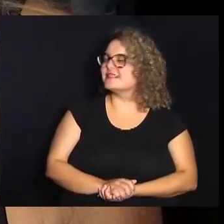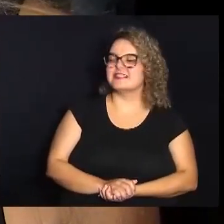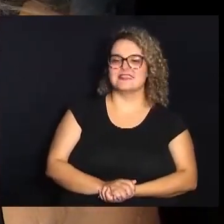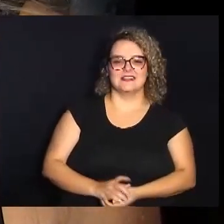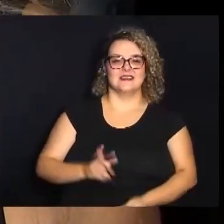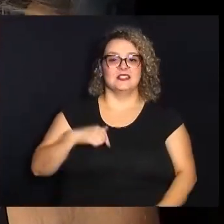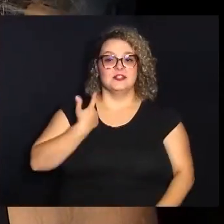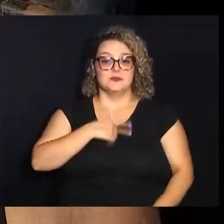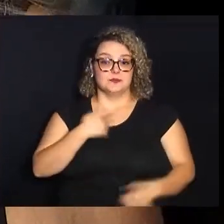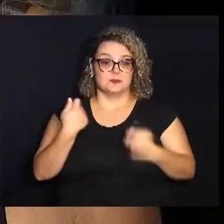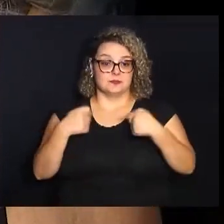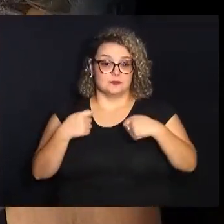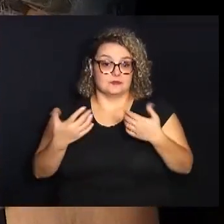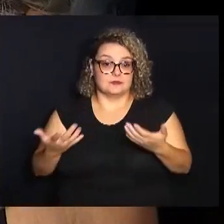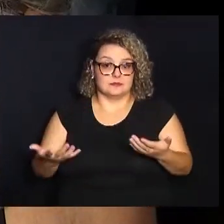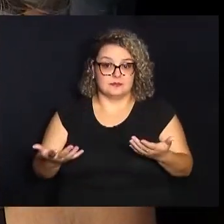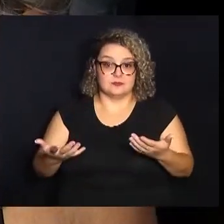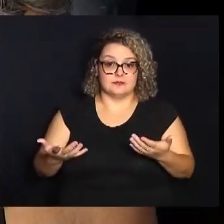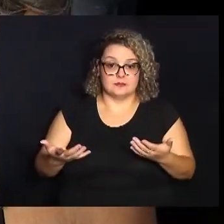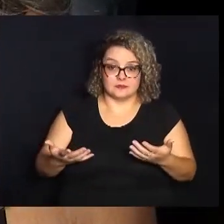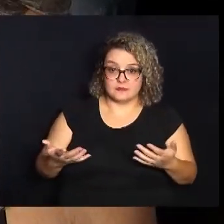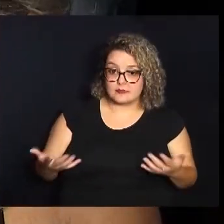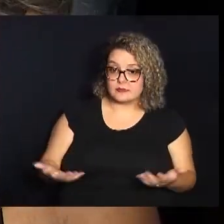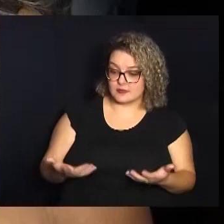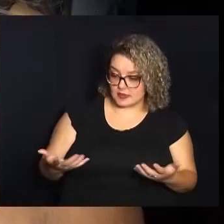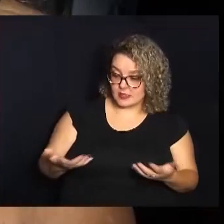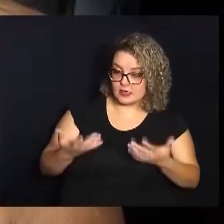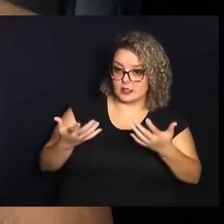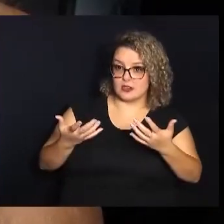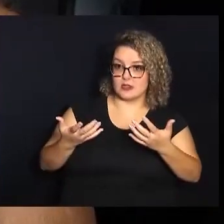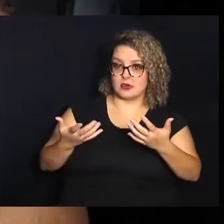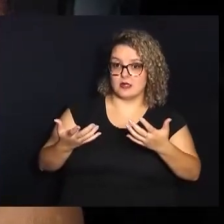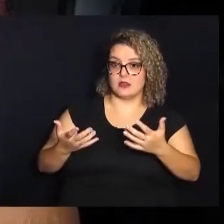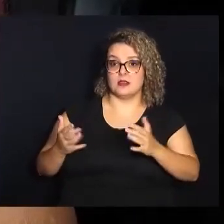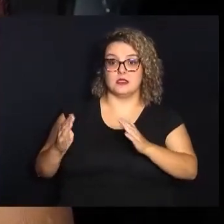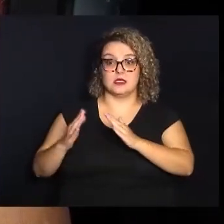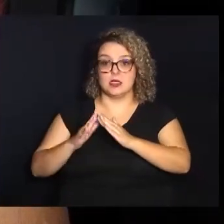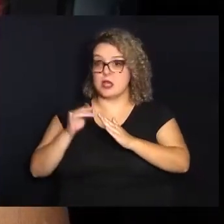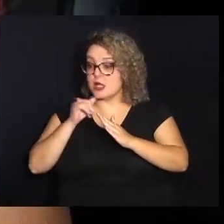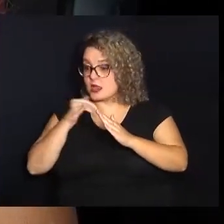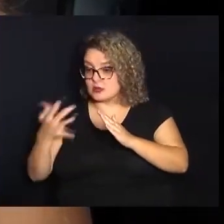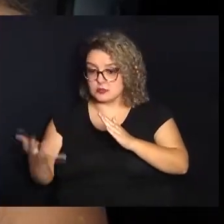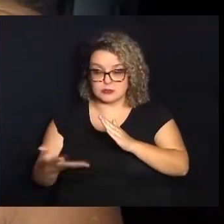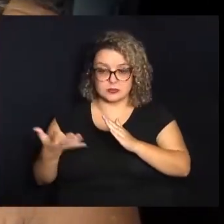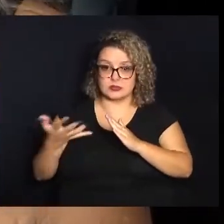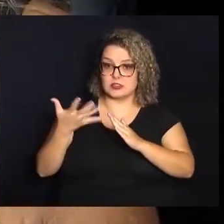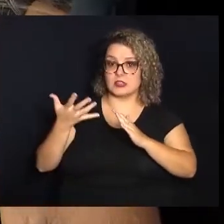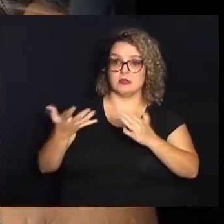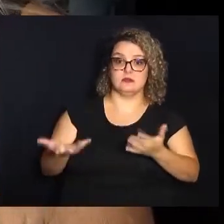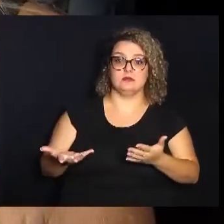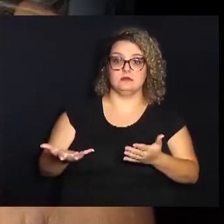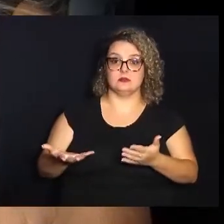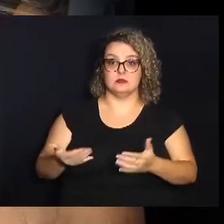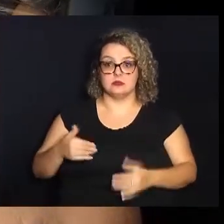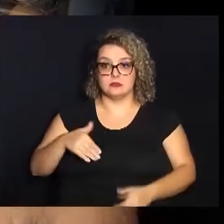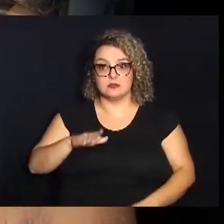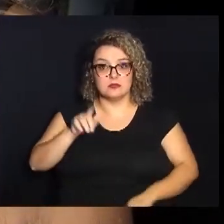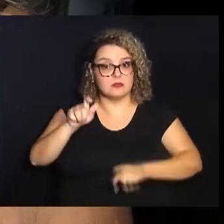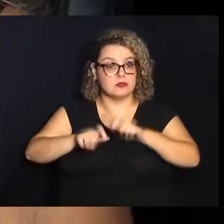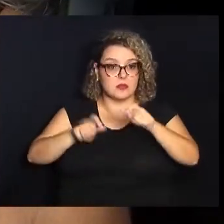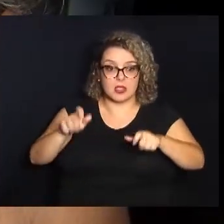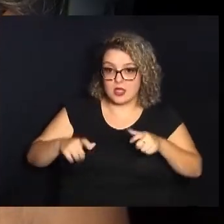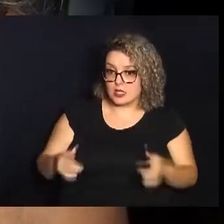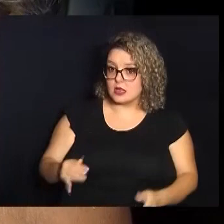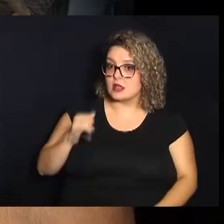os italianos para a Casa d'Itália, entendeu? Porque aqui, na verdade, é um curso que a gente dá de aula de italiano. E essa